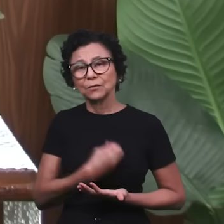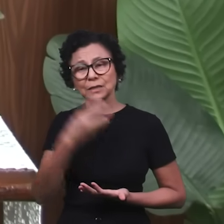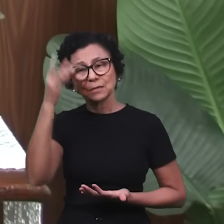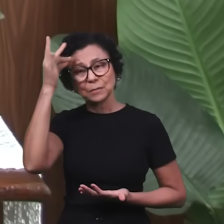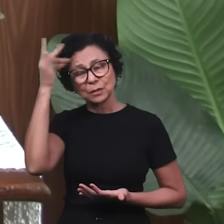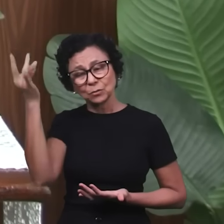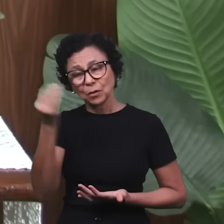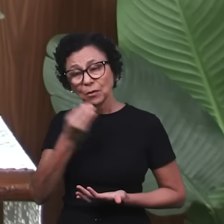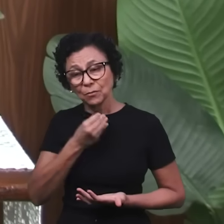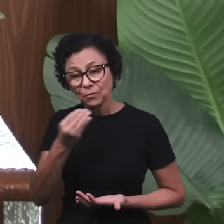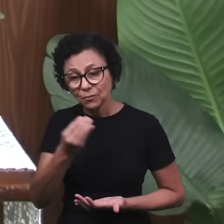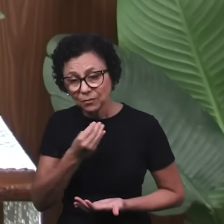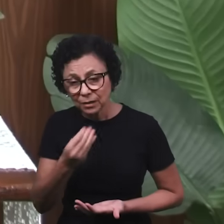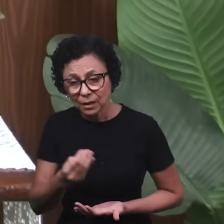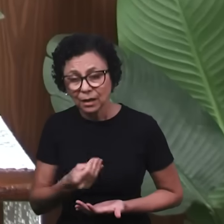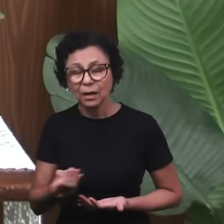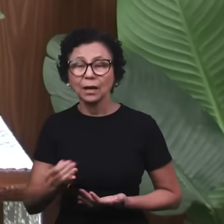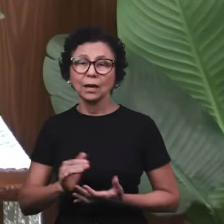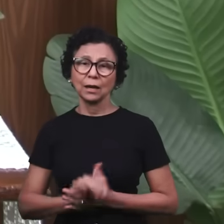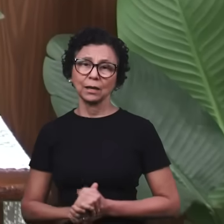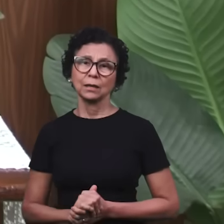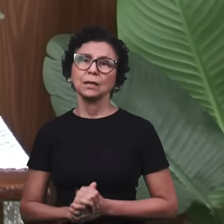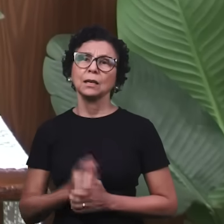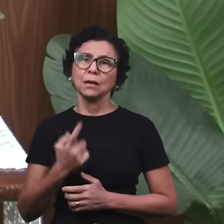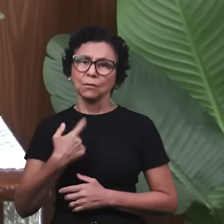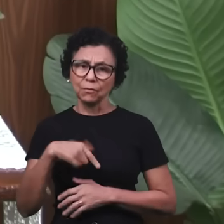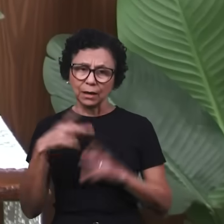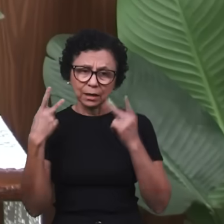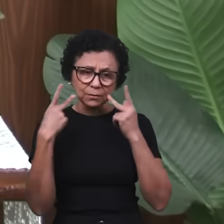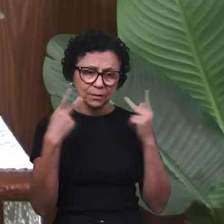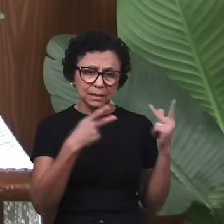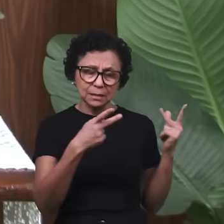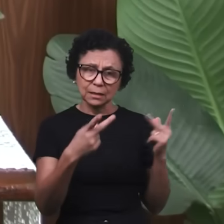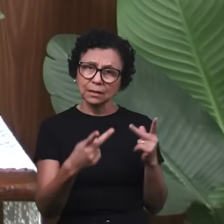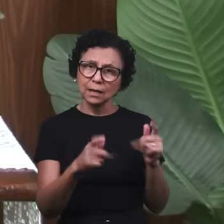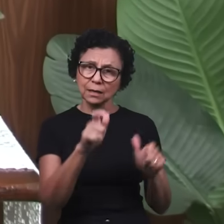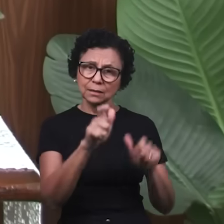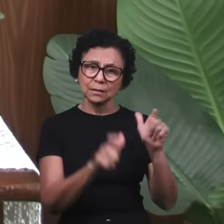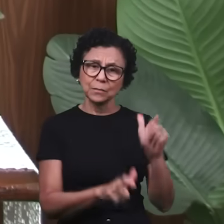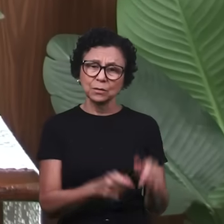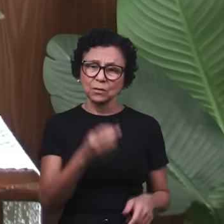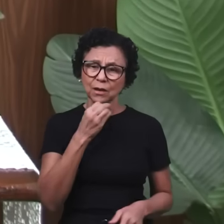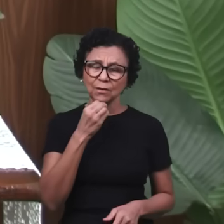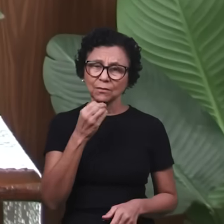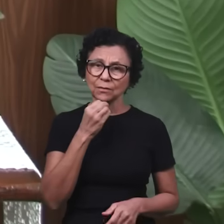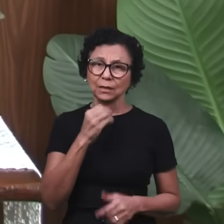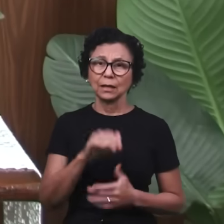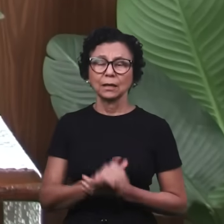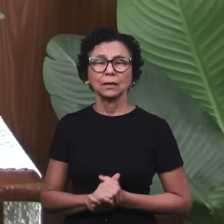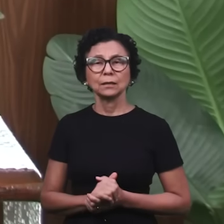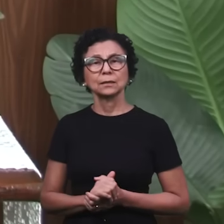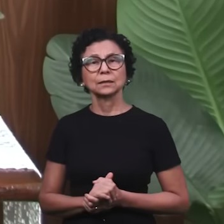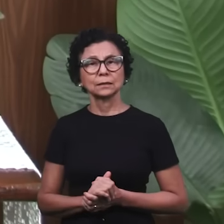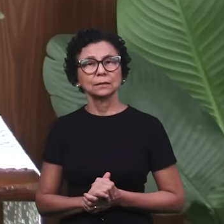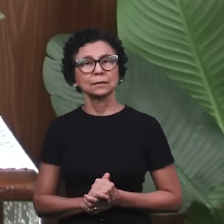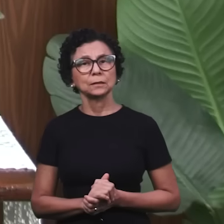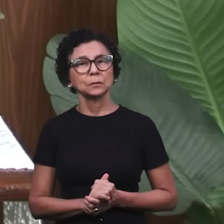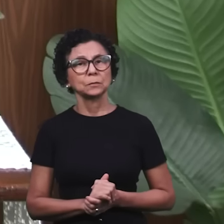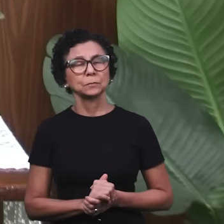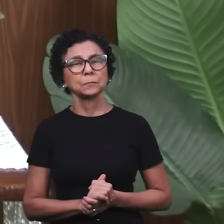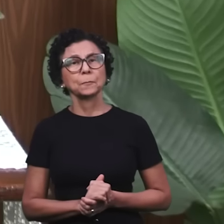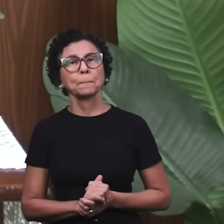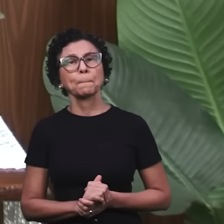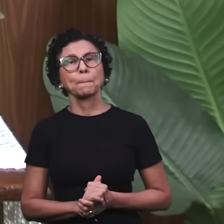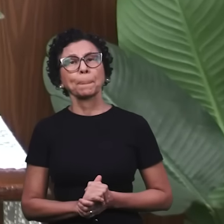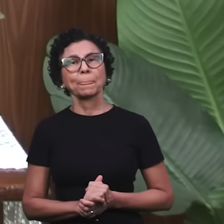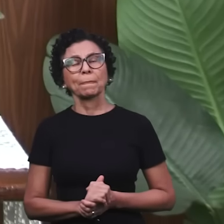ir lá, as demais irmãs e senhoras também devem ir e devem trazê-las, né, para a presença do Senhor. Então, estendeu